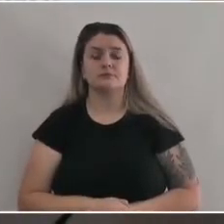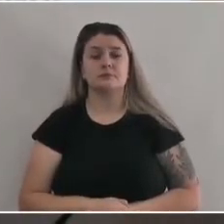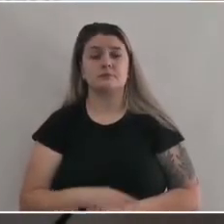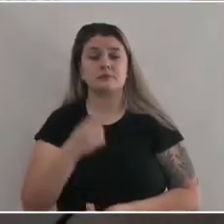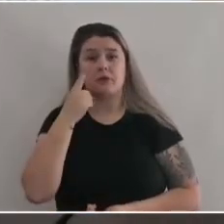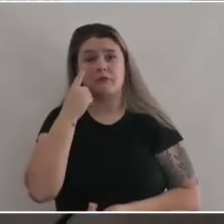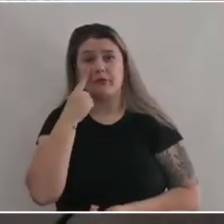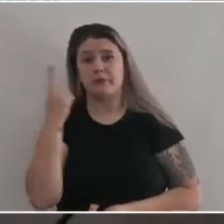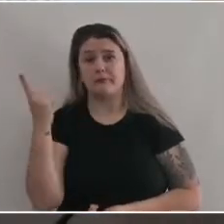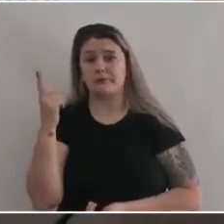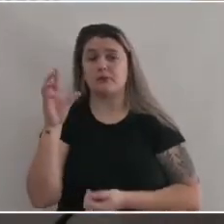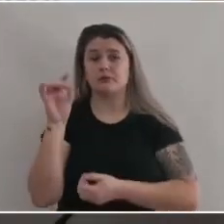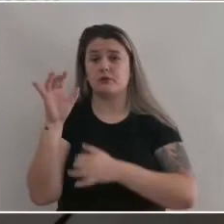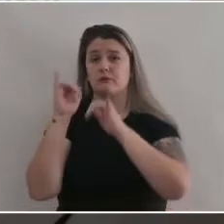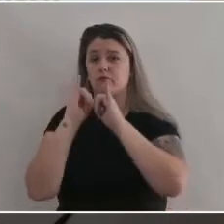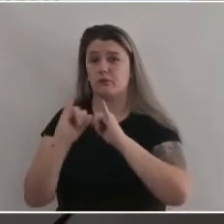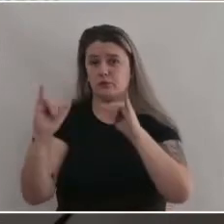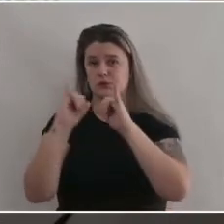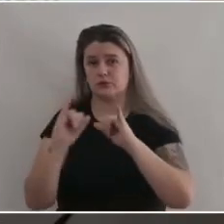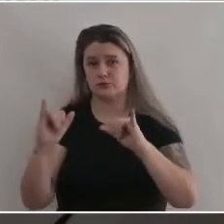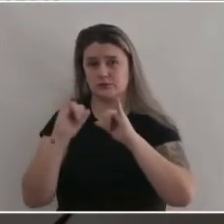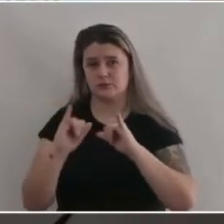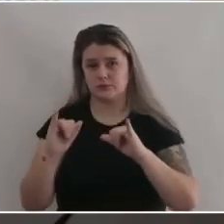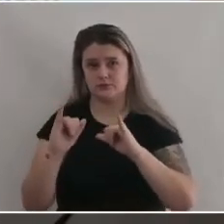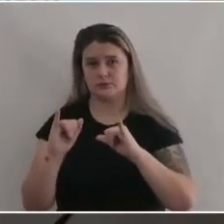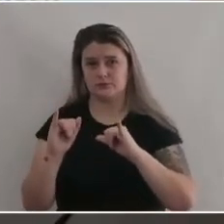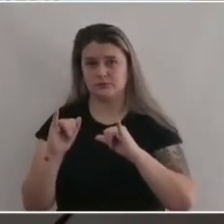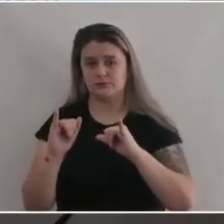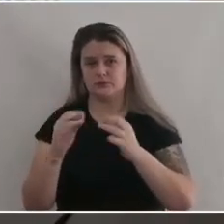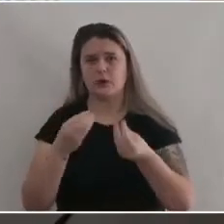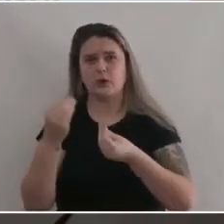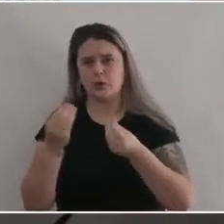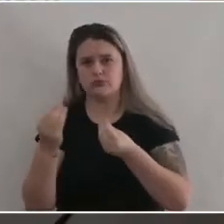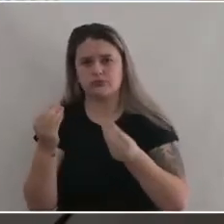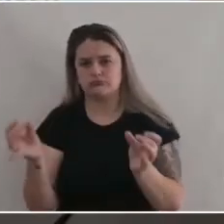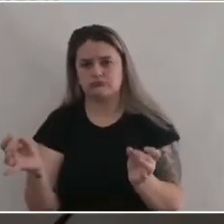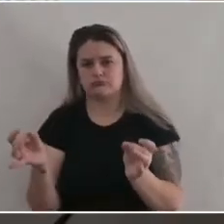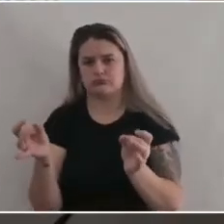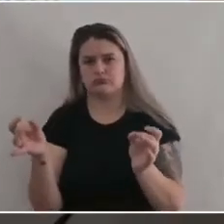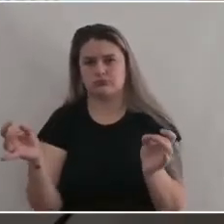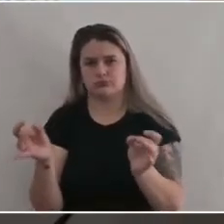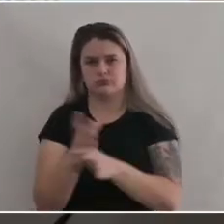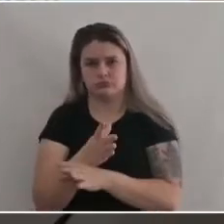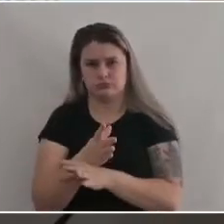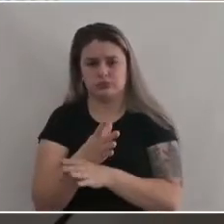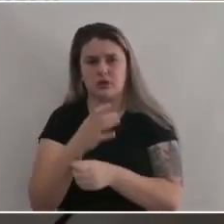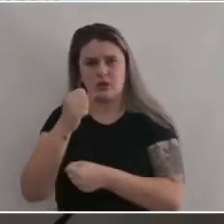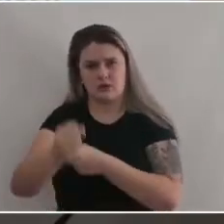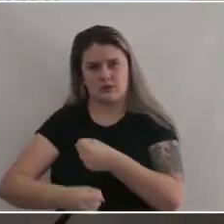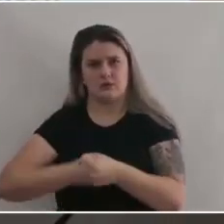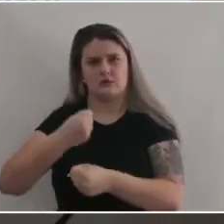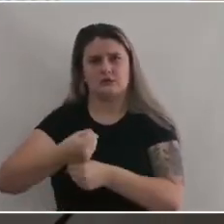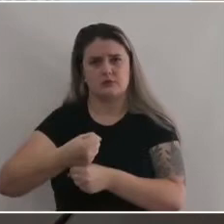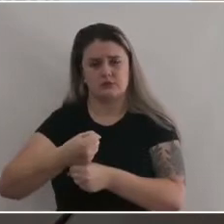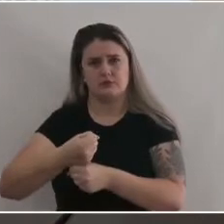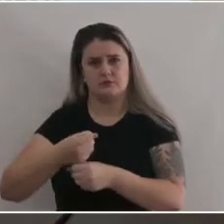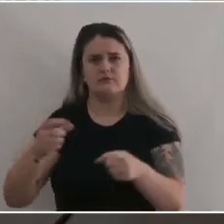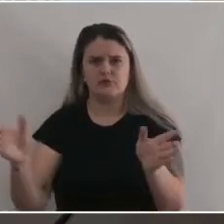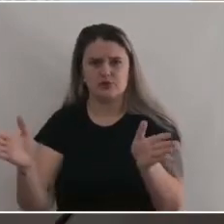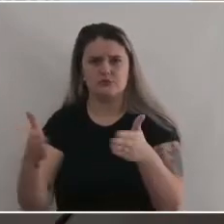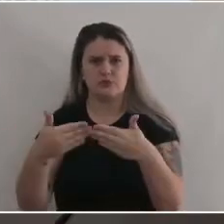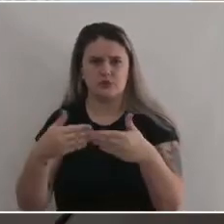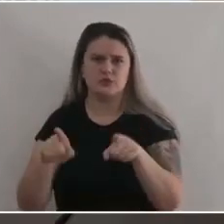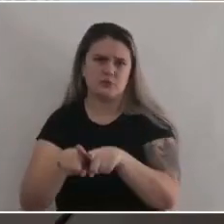Aqui, a título de informação, como é encerramento de exercício, encerramento de mandato